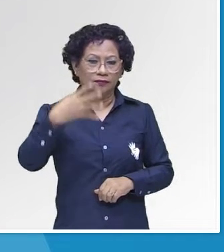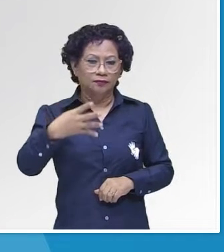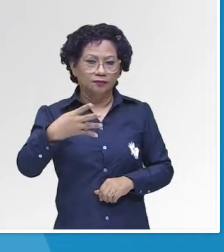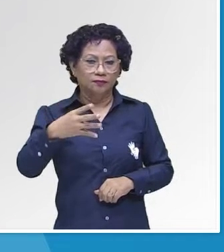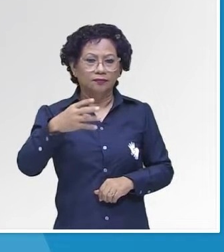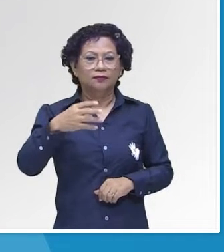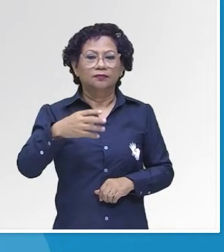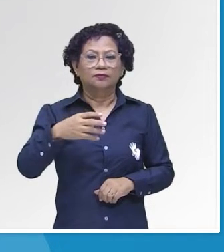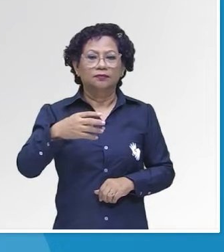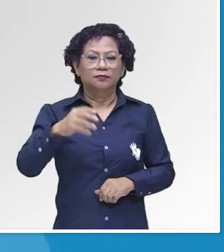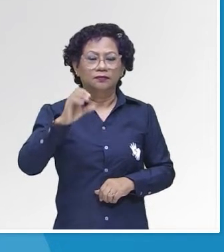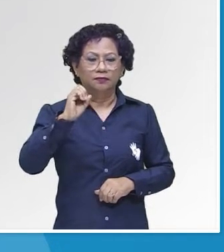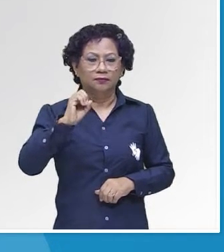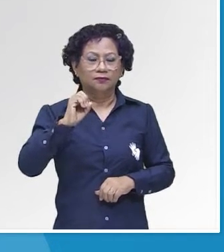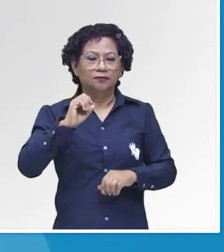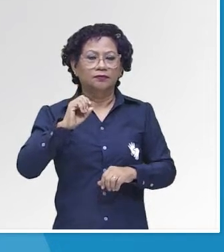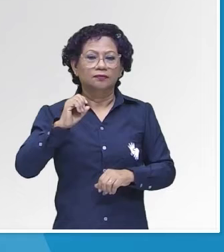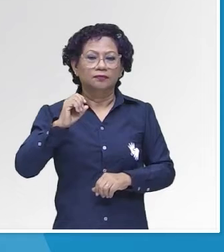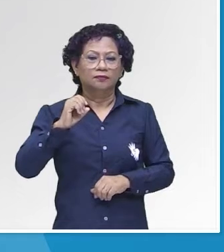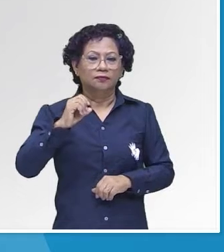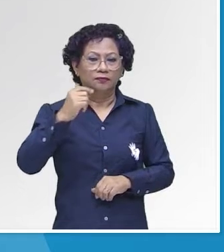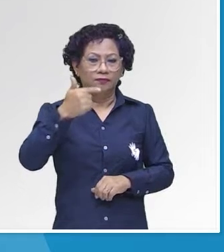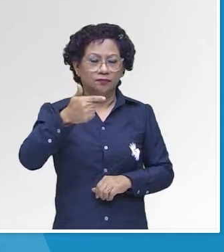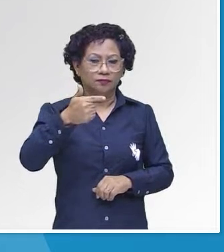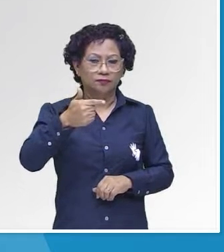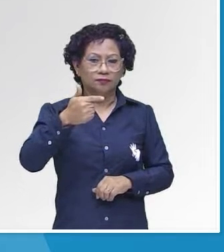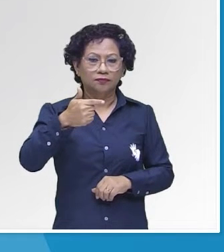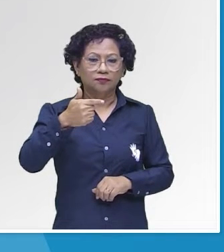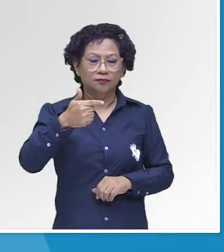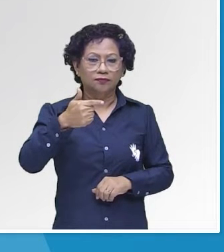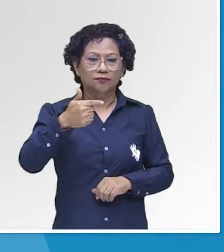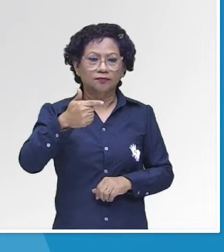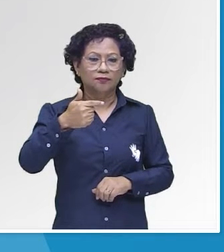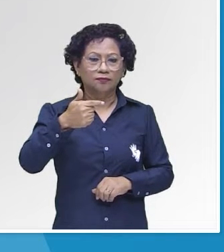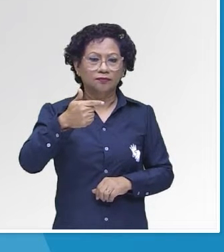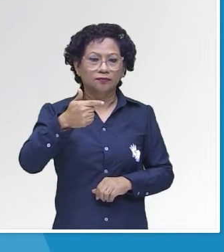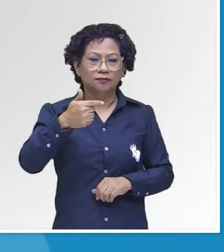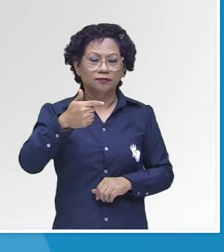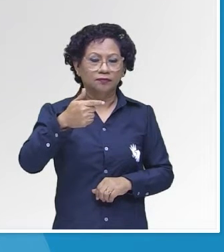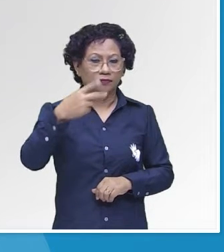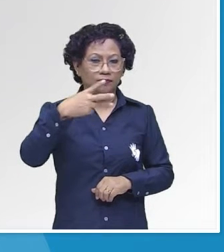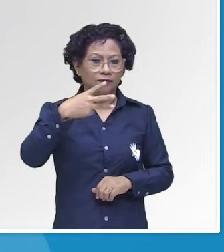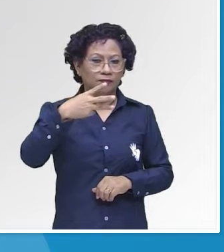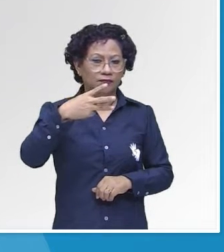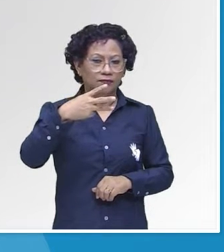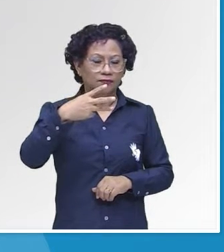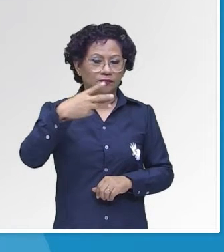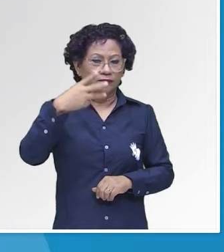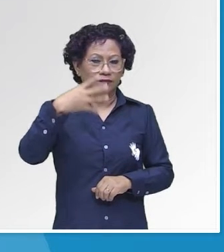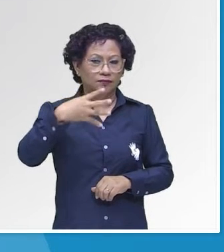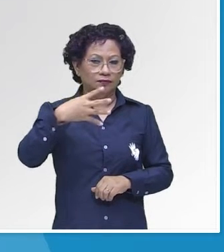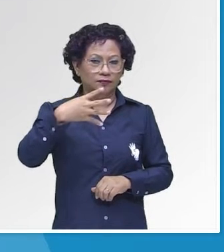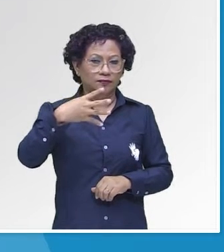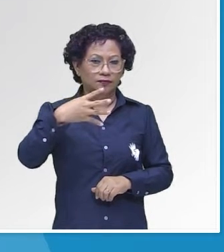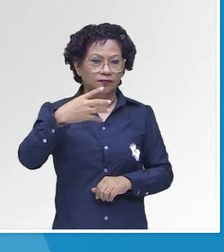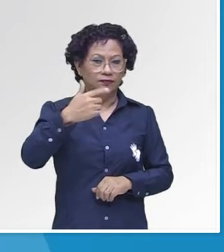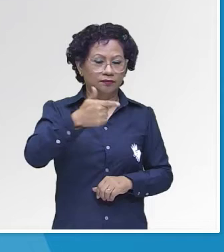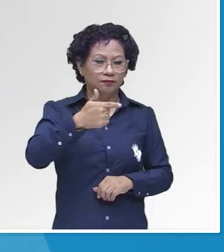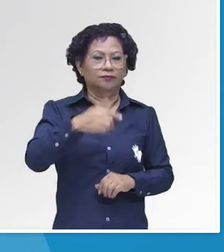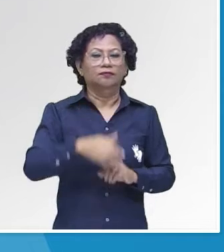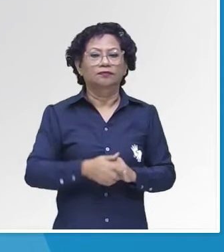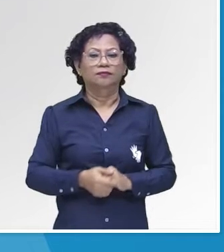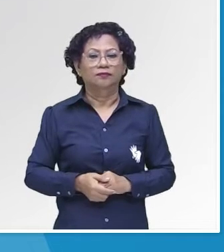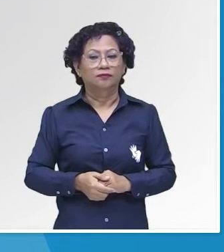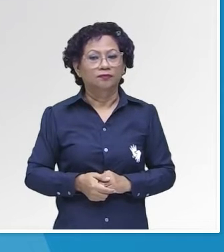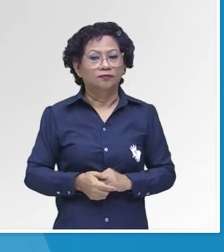4-2, 0-1, 2-2, 3-0, 4-4 e 2-0. E a